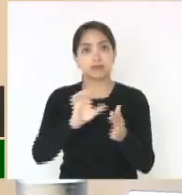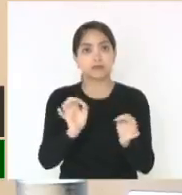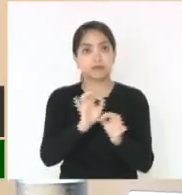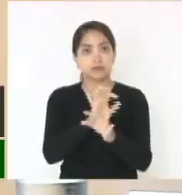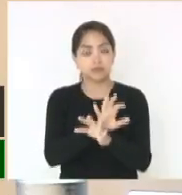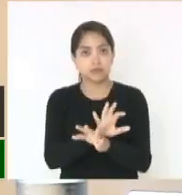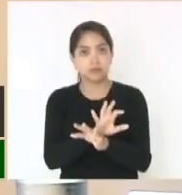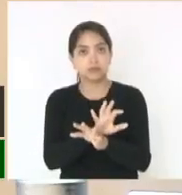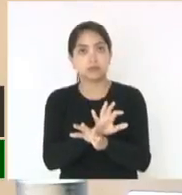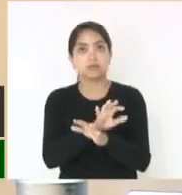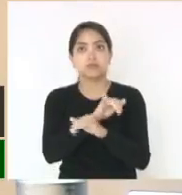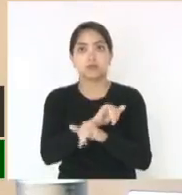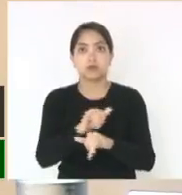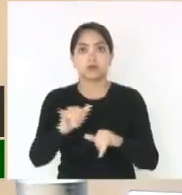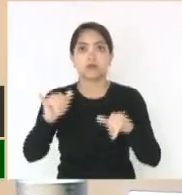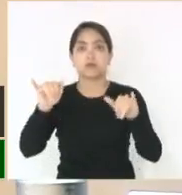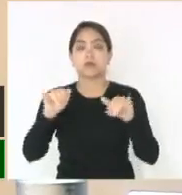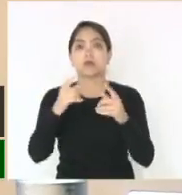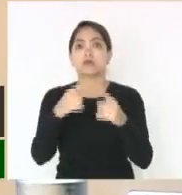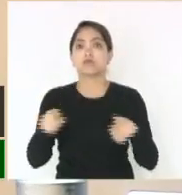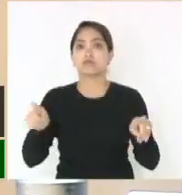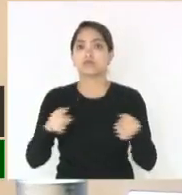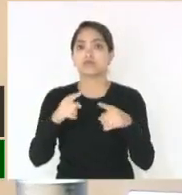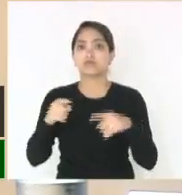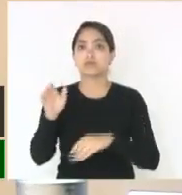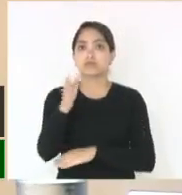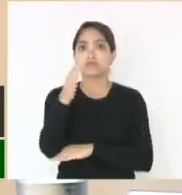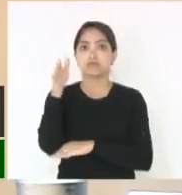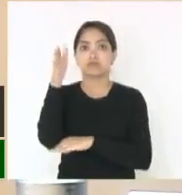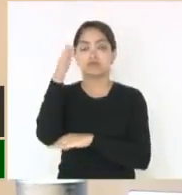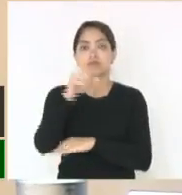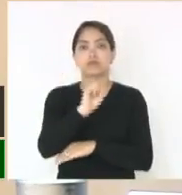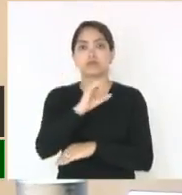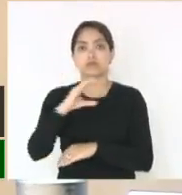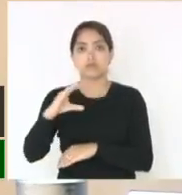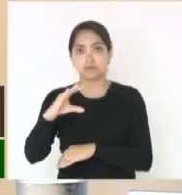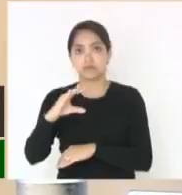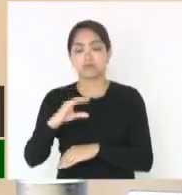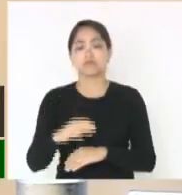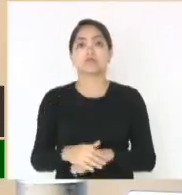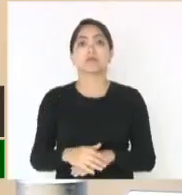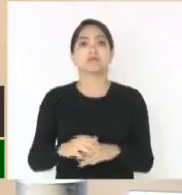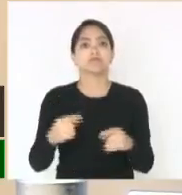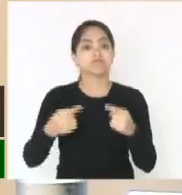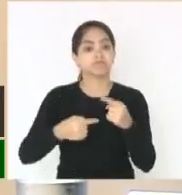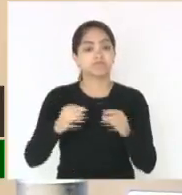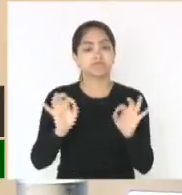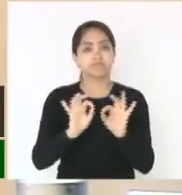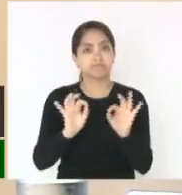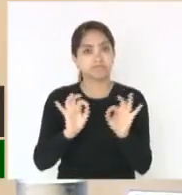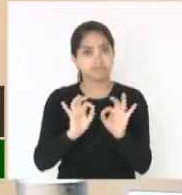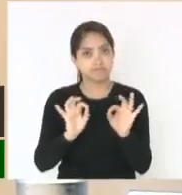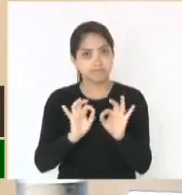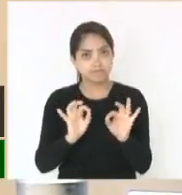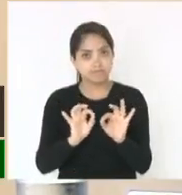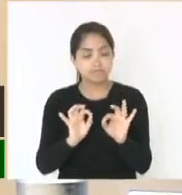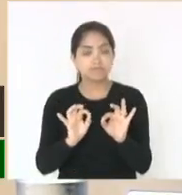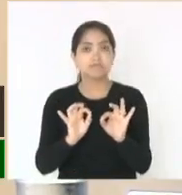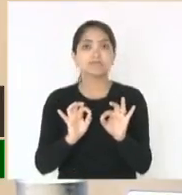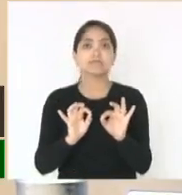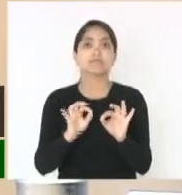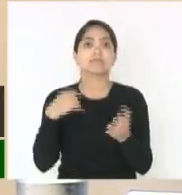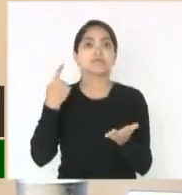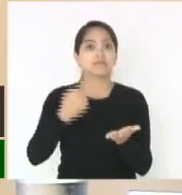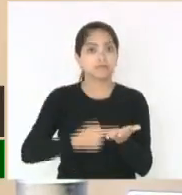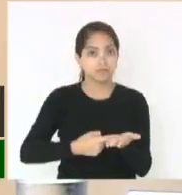sessão, anunciou a interpretação do hino de Santa Catarina. Nada mais havendo, o senhor presidente